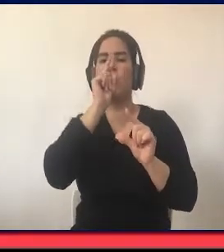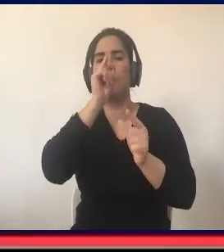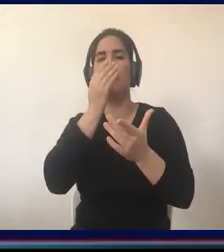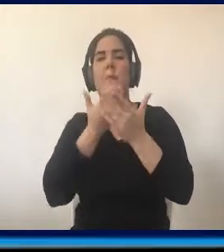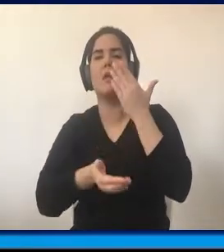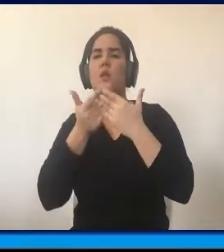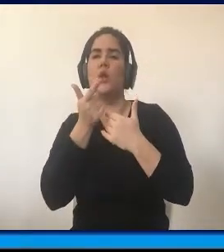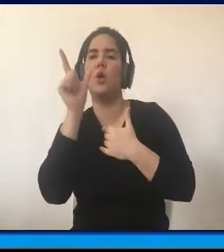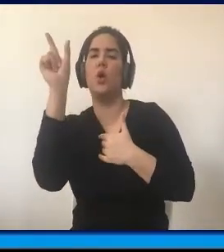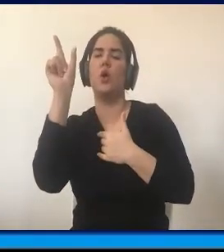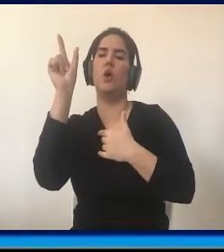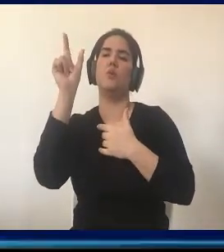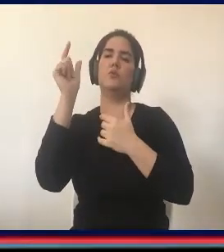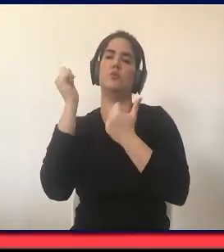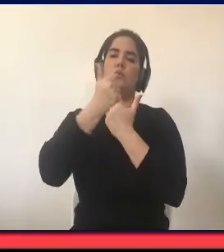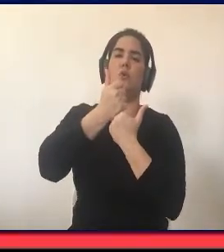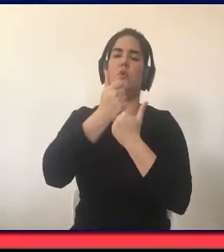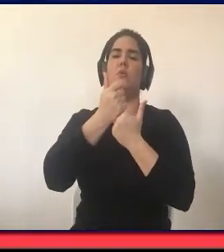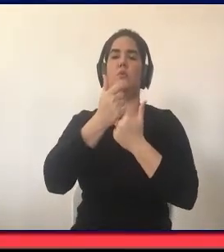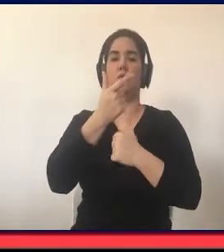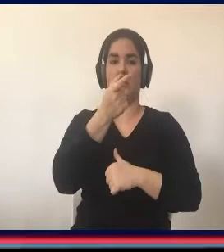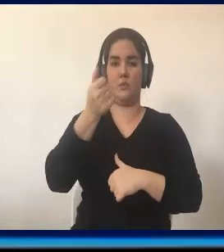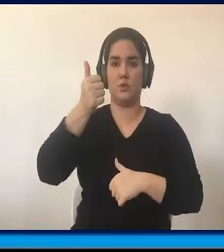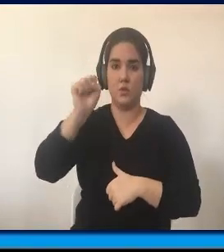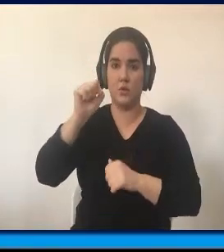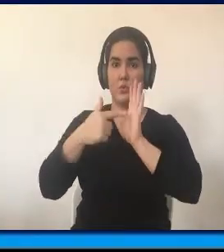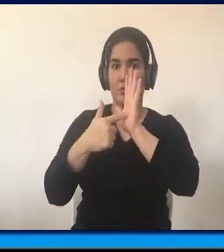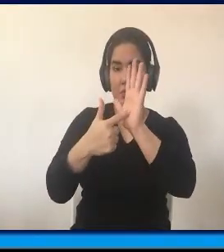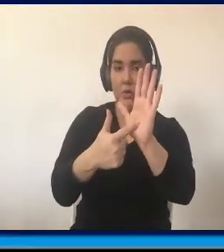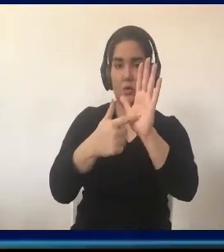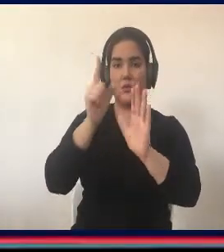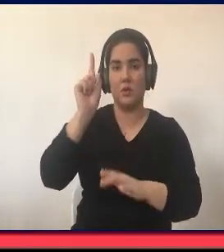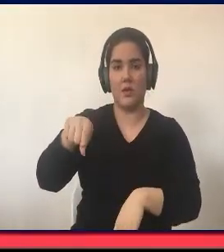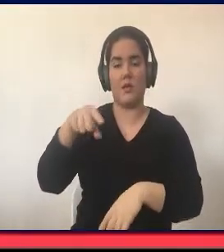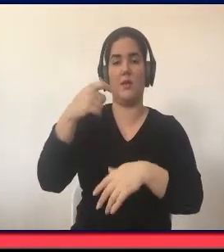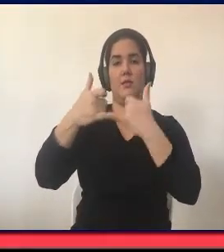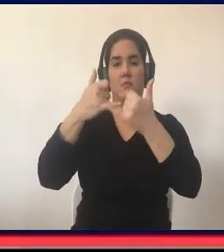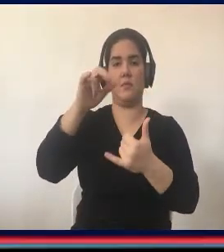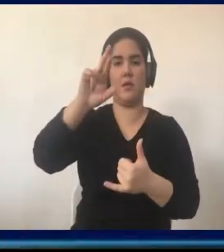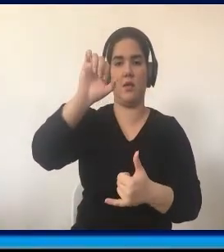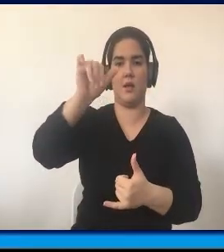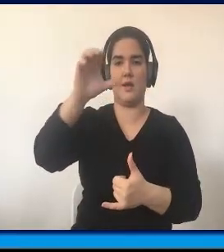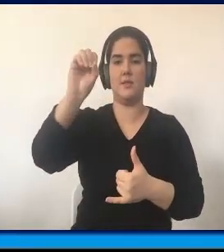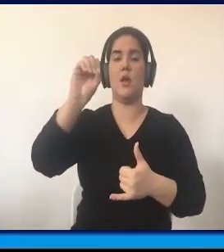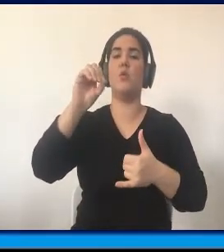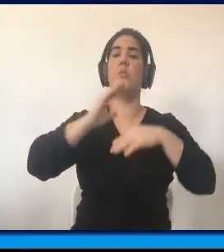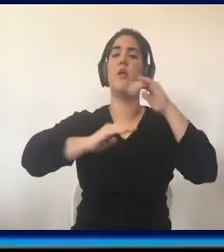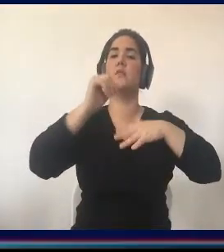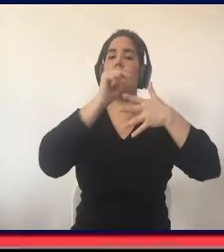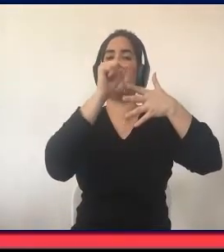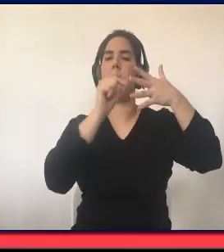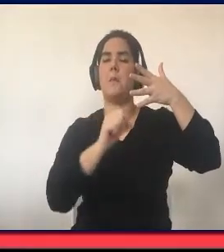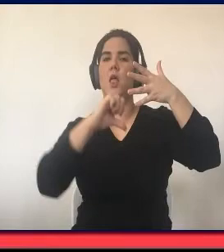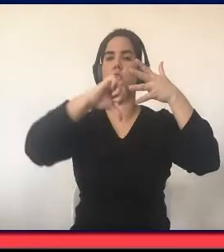de 2018 traz a recreação como a 9ª profissão do futuro. E o artigo de 2020